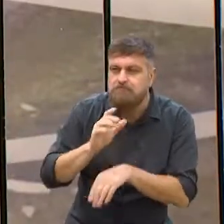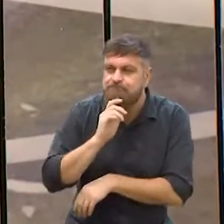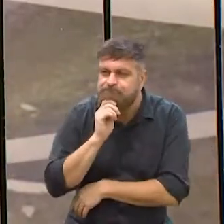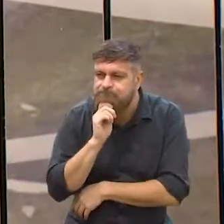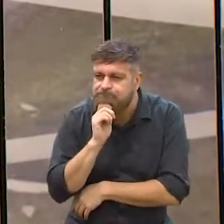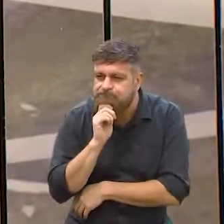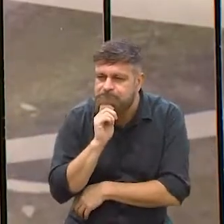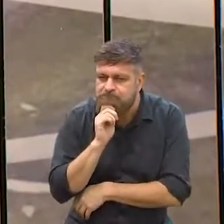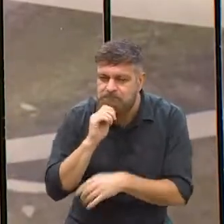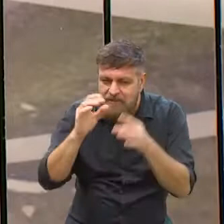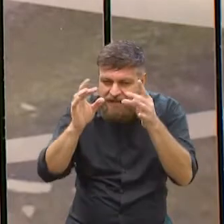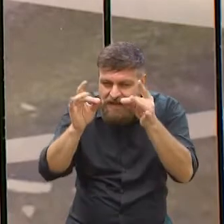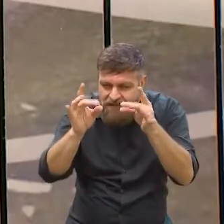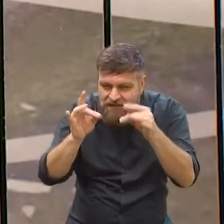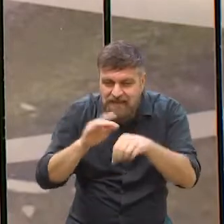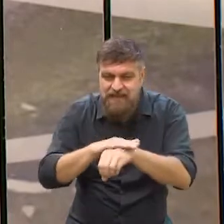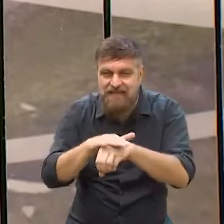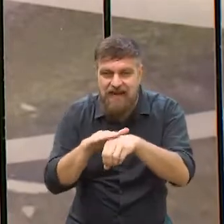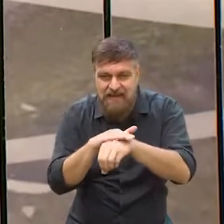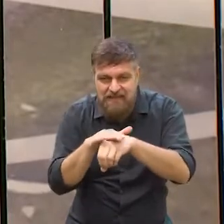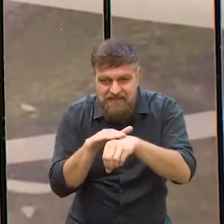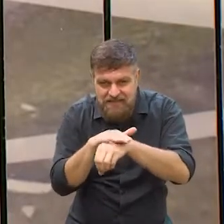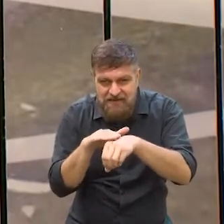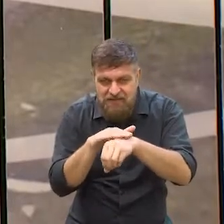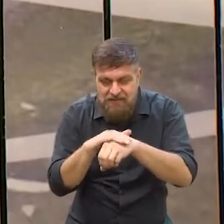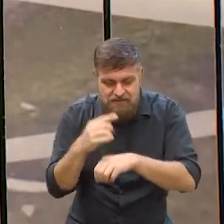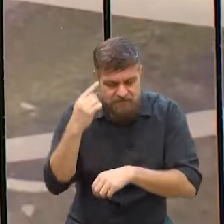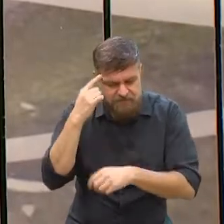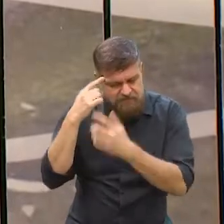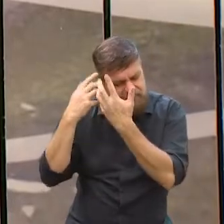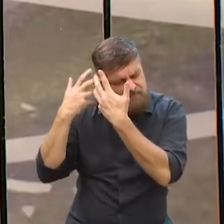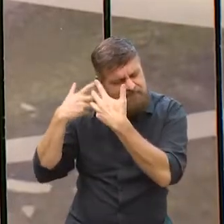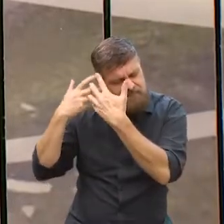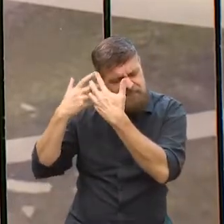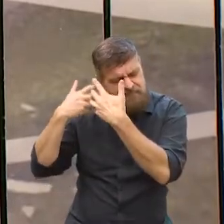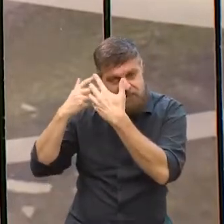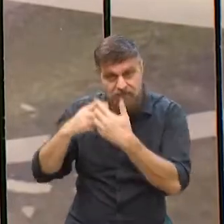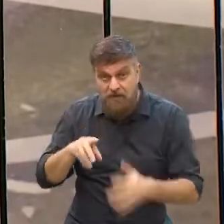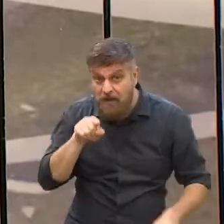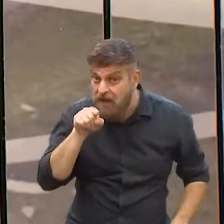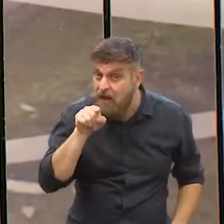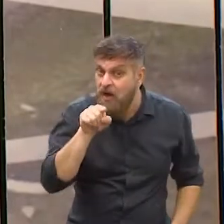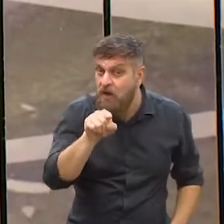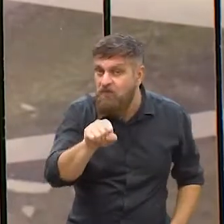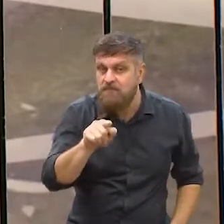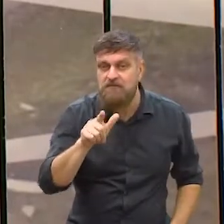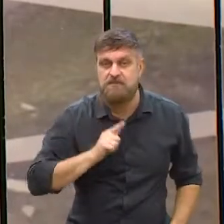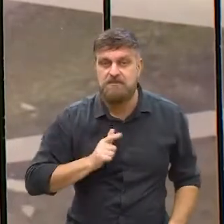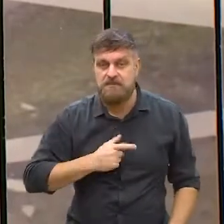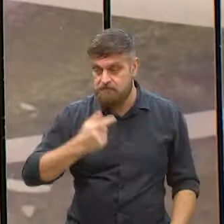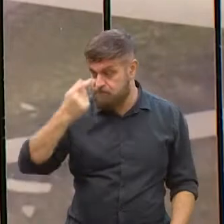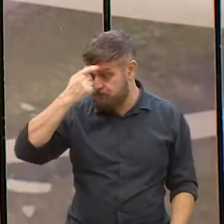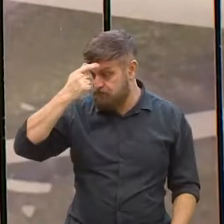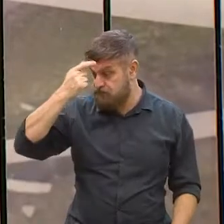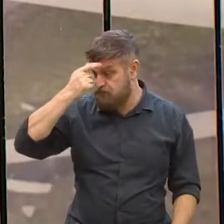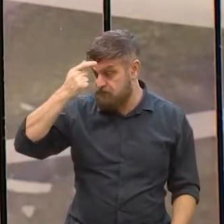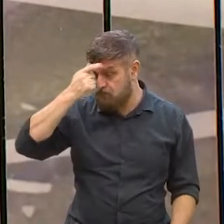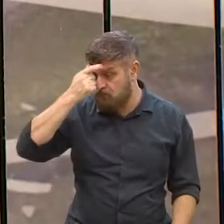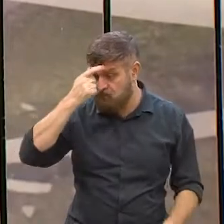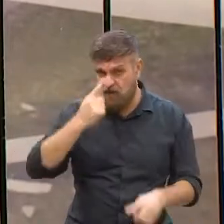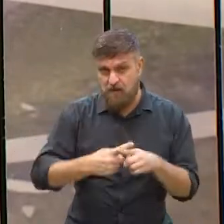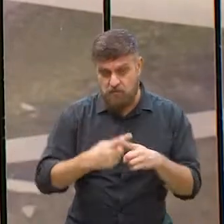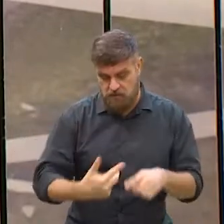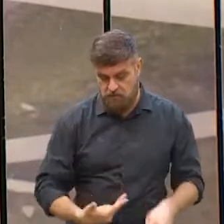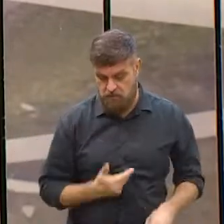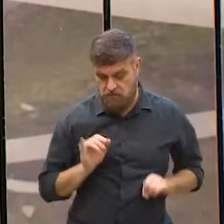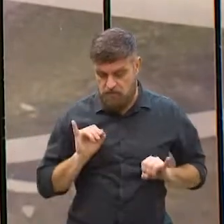os detalhes da nossa conversa aqui com o Dr. Alceu, para que você, consciente, porque para fazer a cirurgia